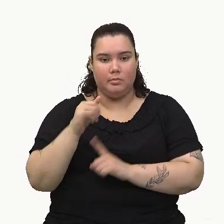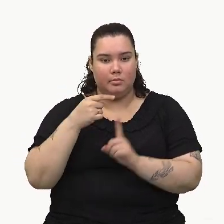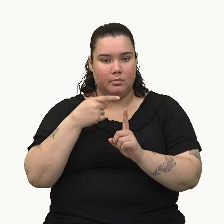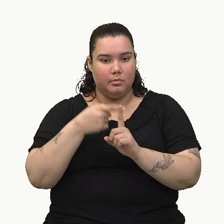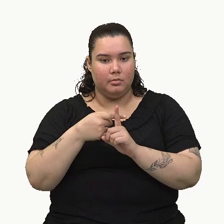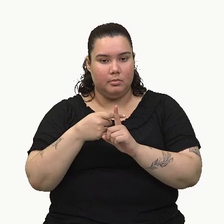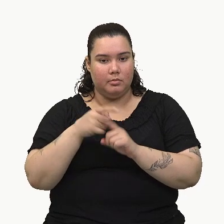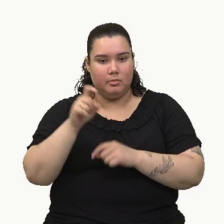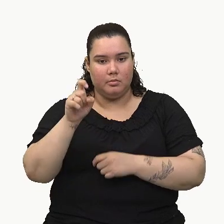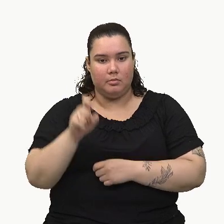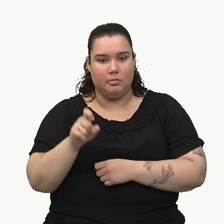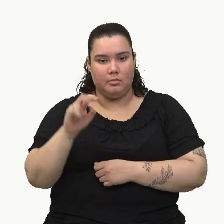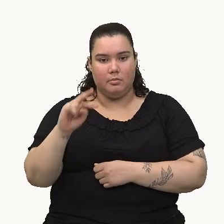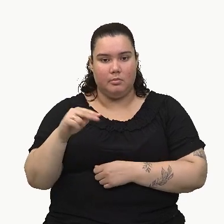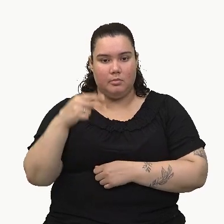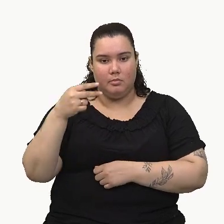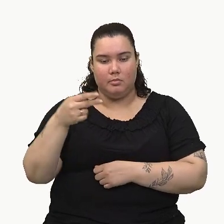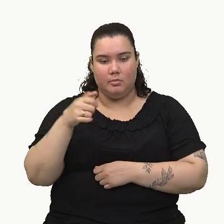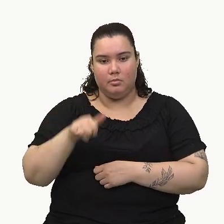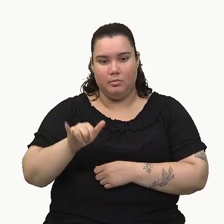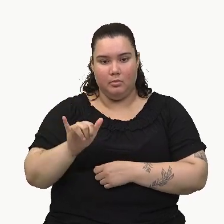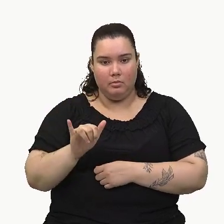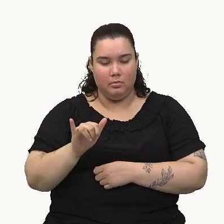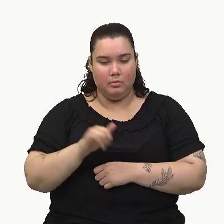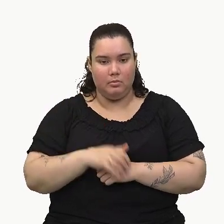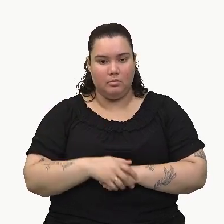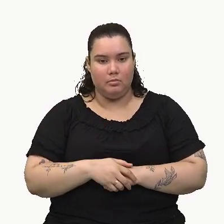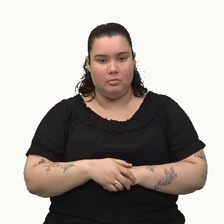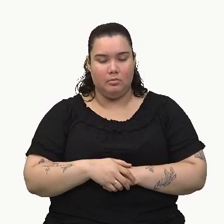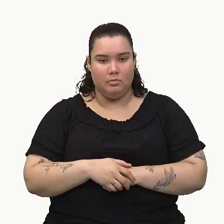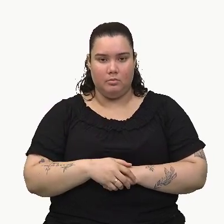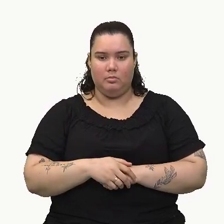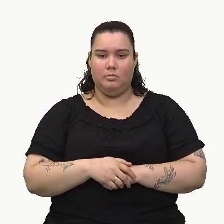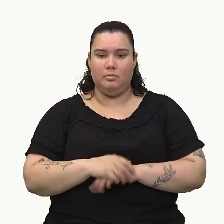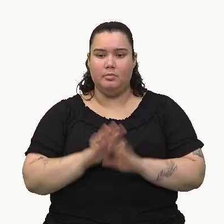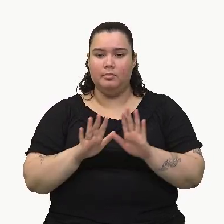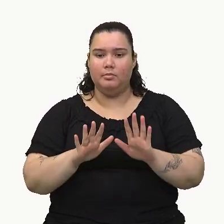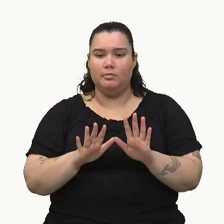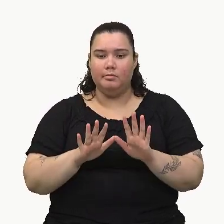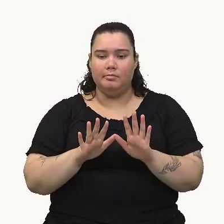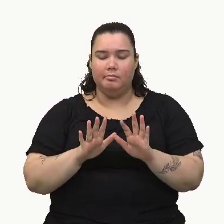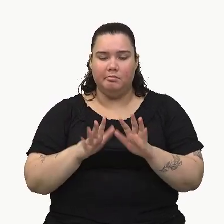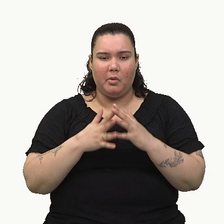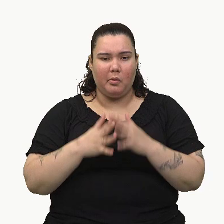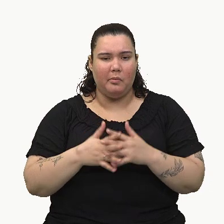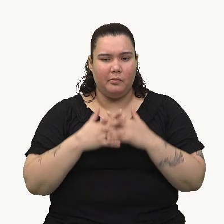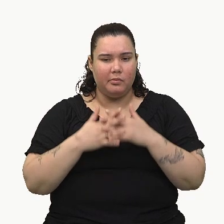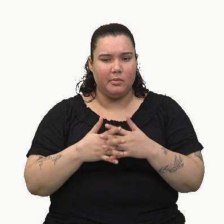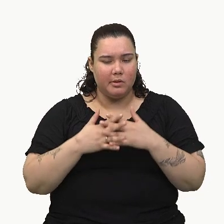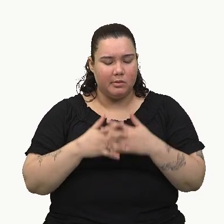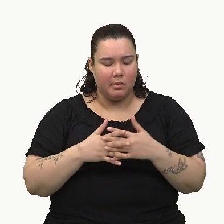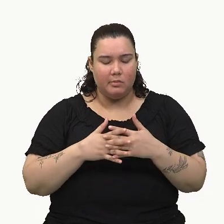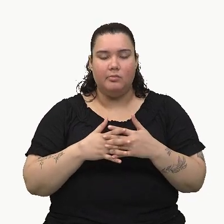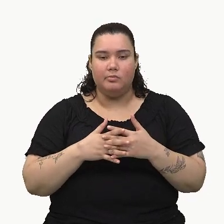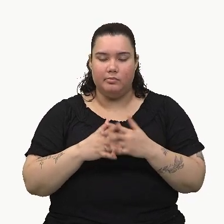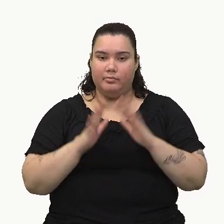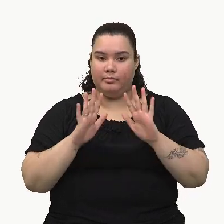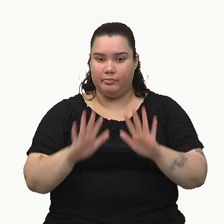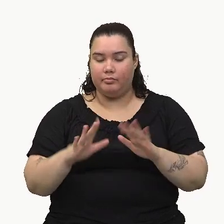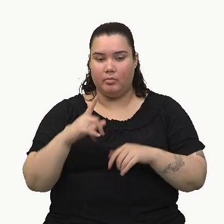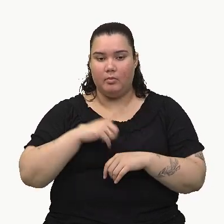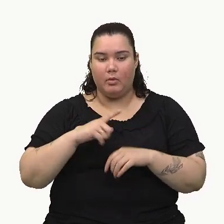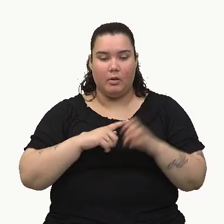mais x ao quadrado y. Opa, o que está acontecendo aí? Nós temos aí,